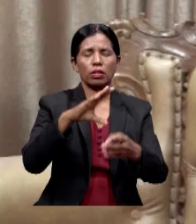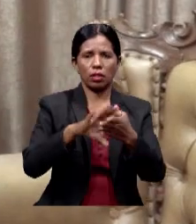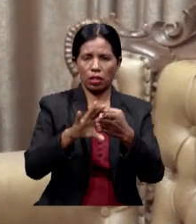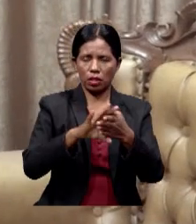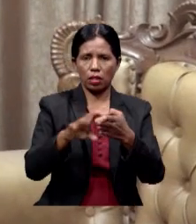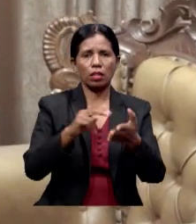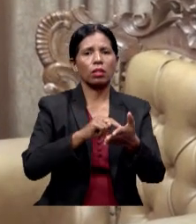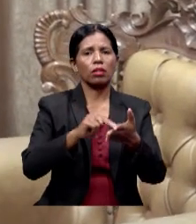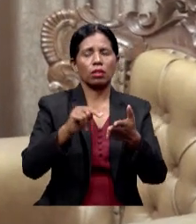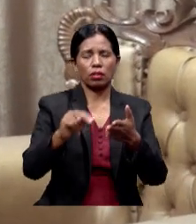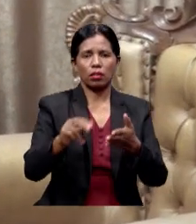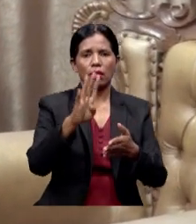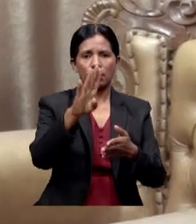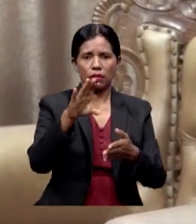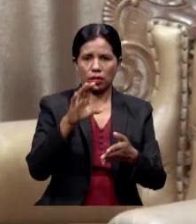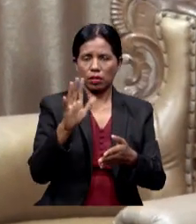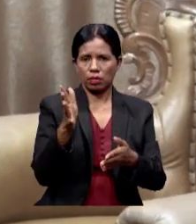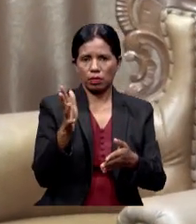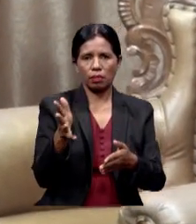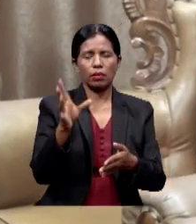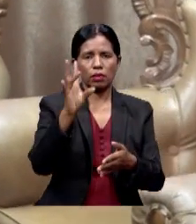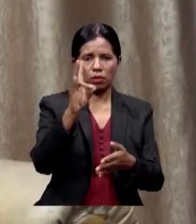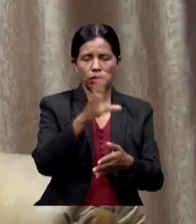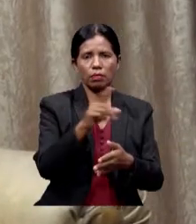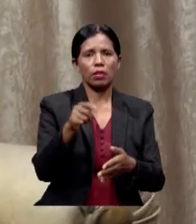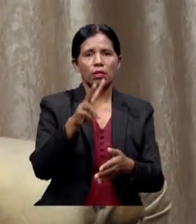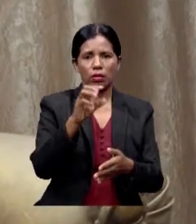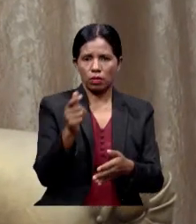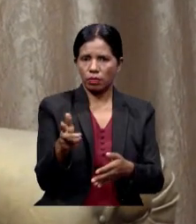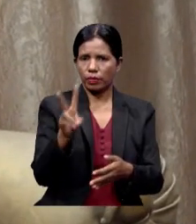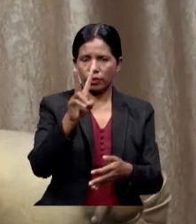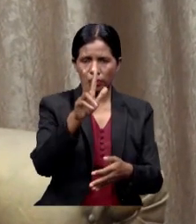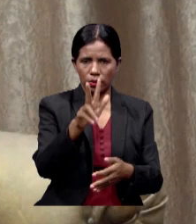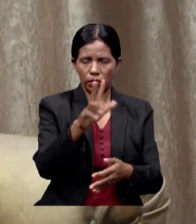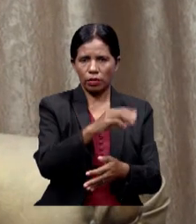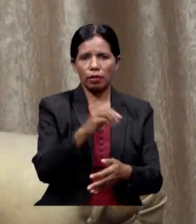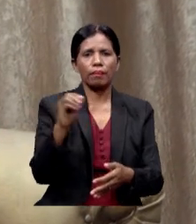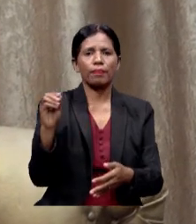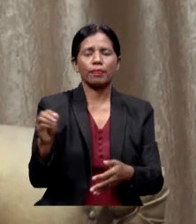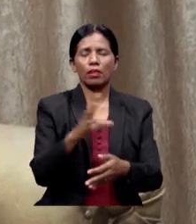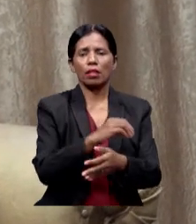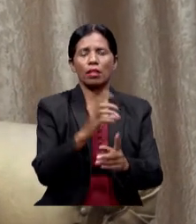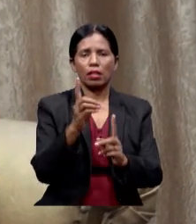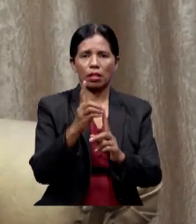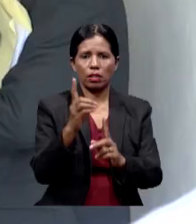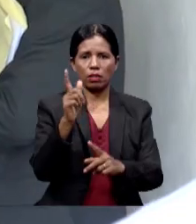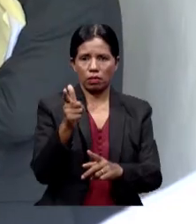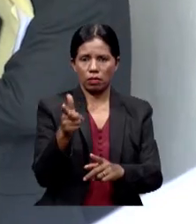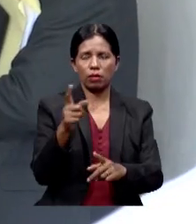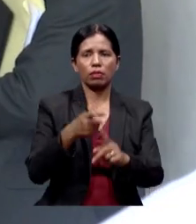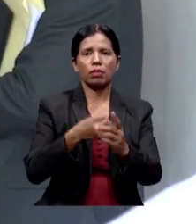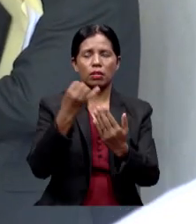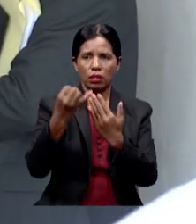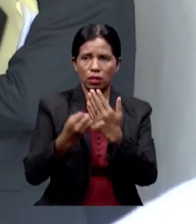numero ofisio atus had limanulu resing hitu bara rihun rua ruanulu resing tolu bara quinta lor Ruanulu fulan janeiro